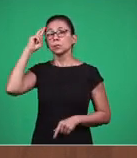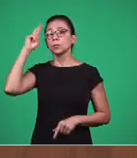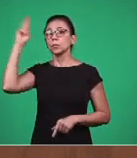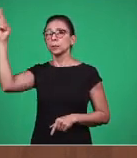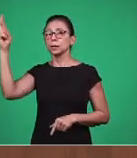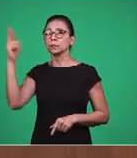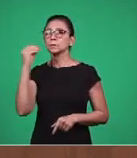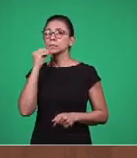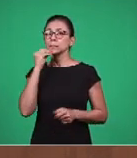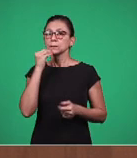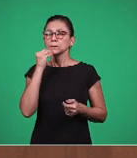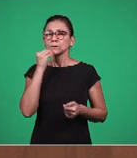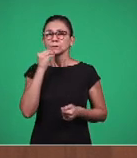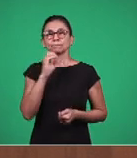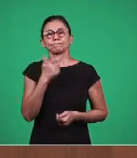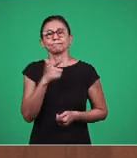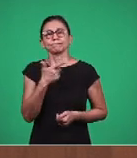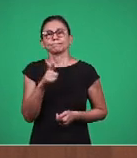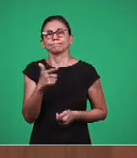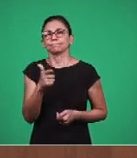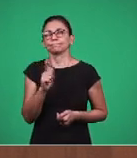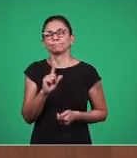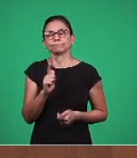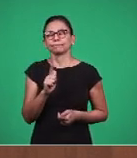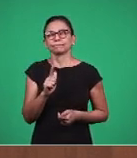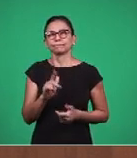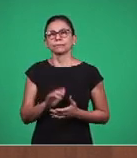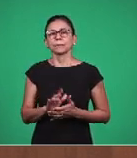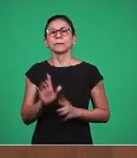porta. E a igreja subirá.